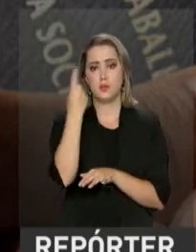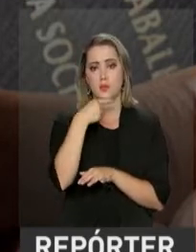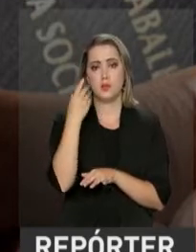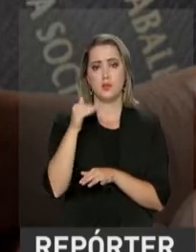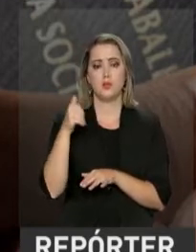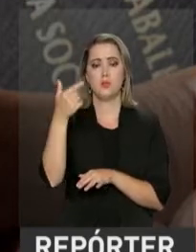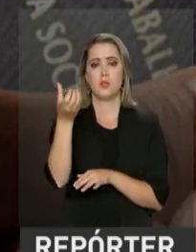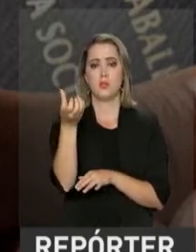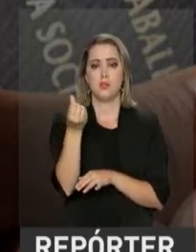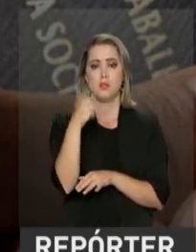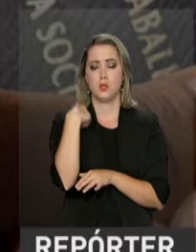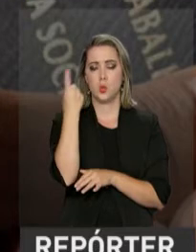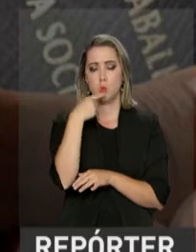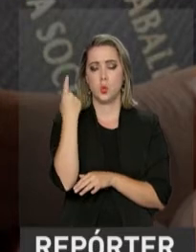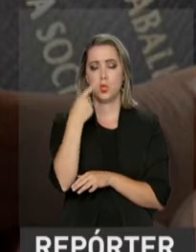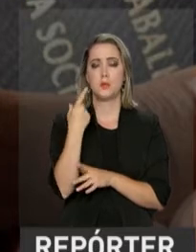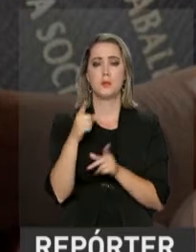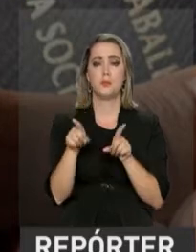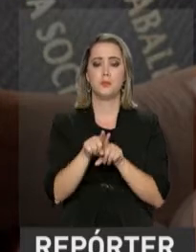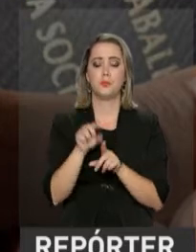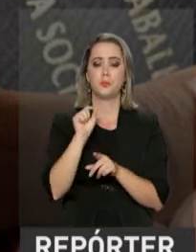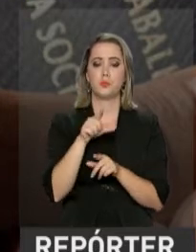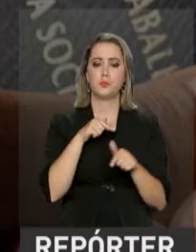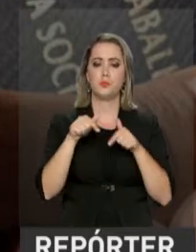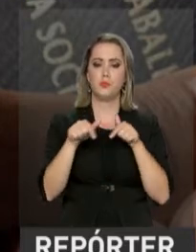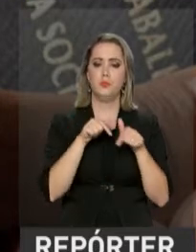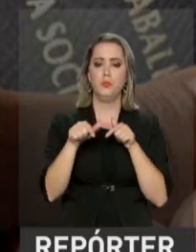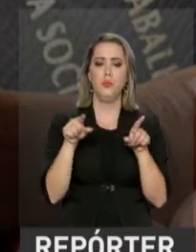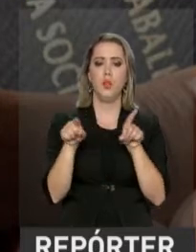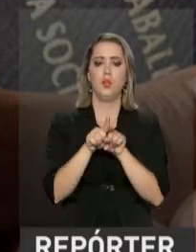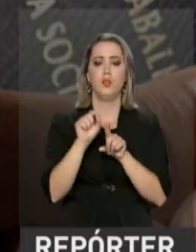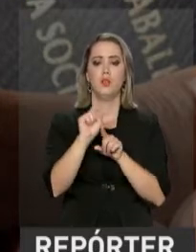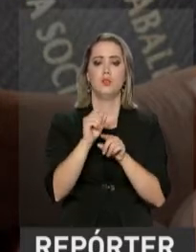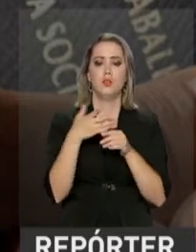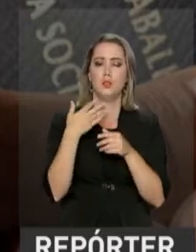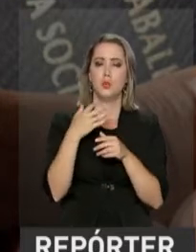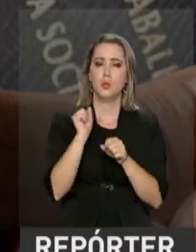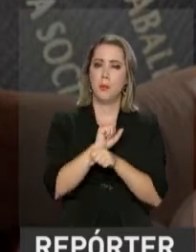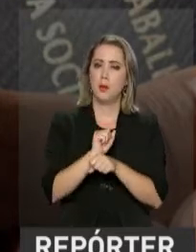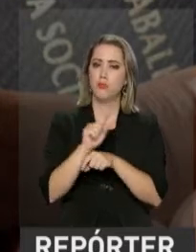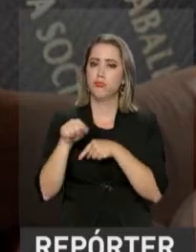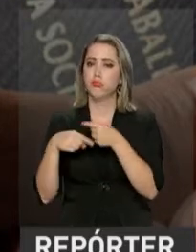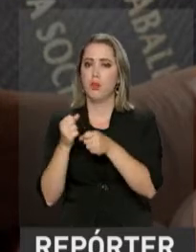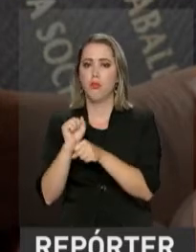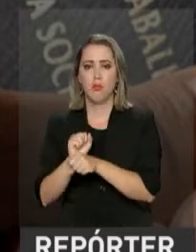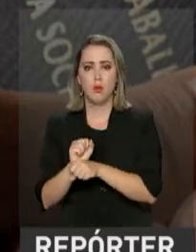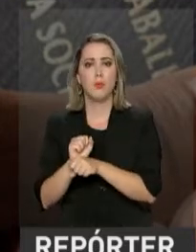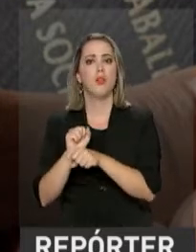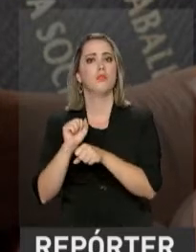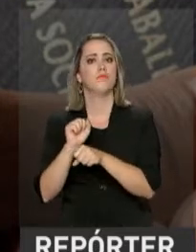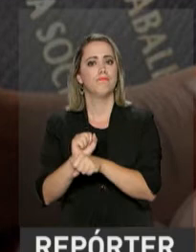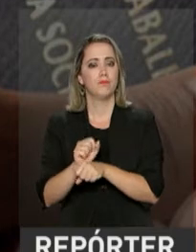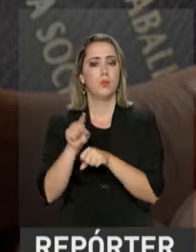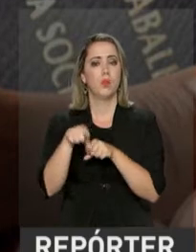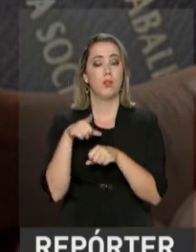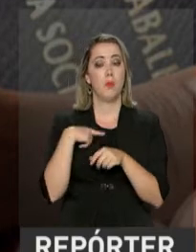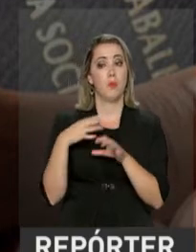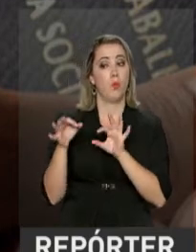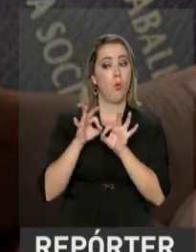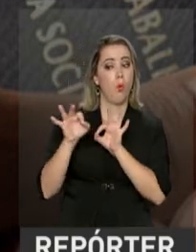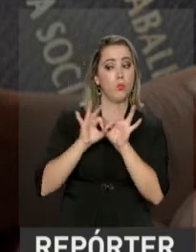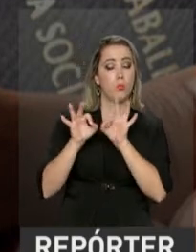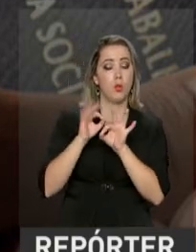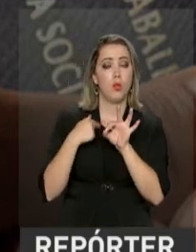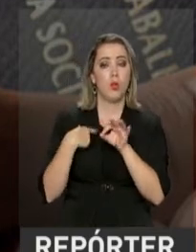extras e o trabalho intermitente que não é contínuo vai ser ajustado com o período dias e horas